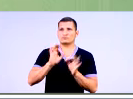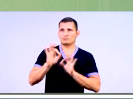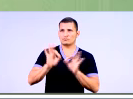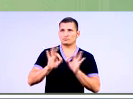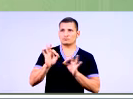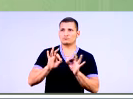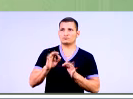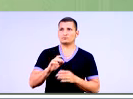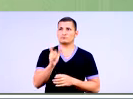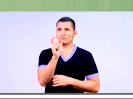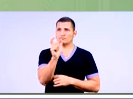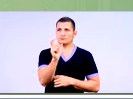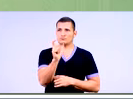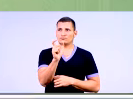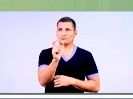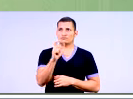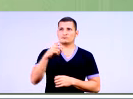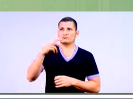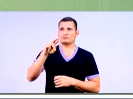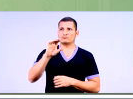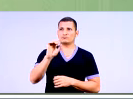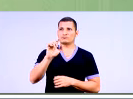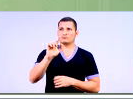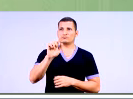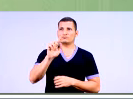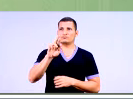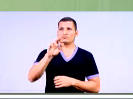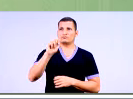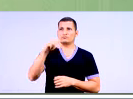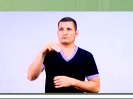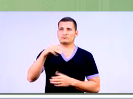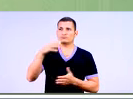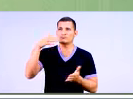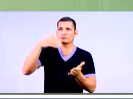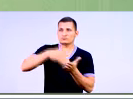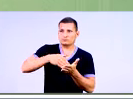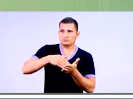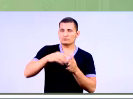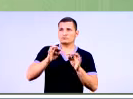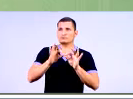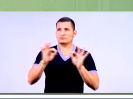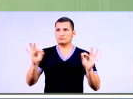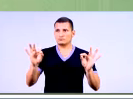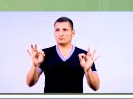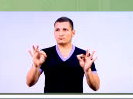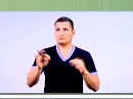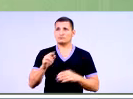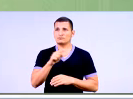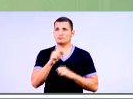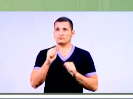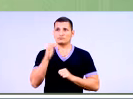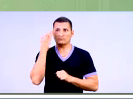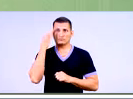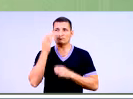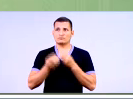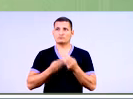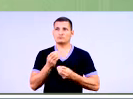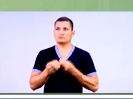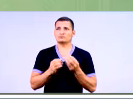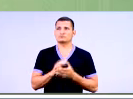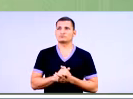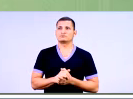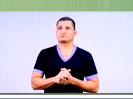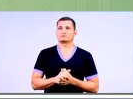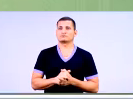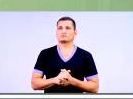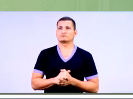verdade, a palavra programs aparece na penúltima linha, ok? Ela pode ser entendida como